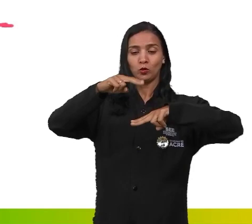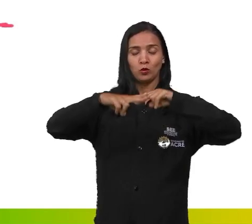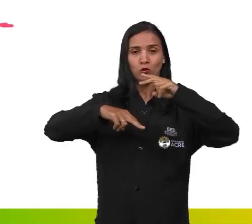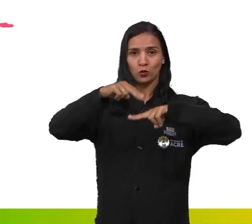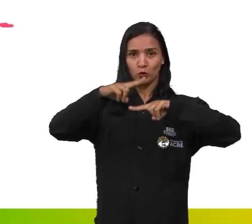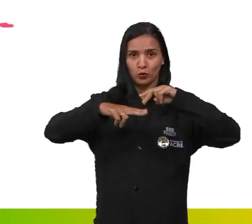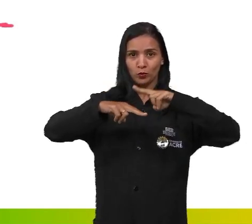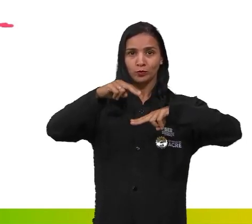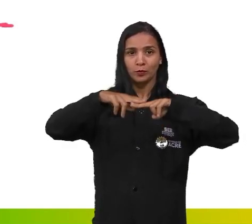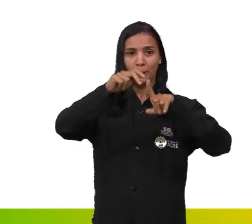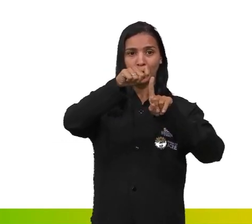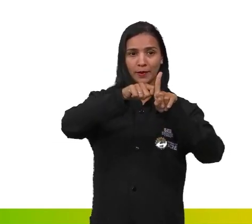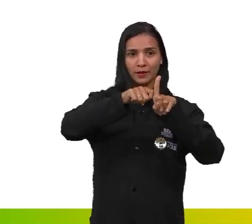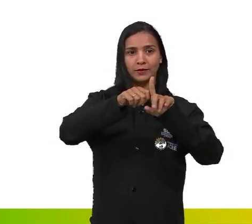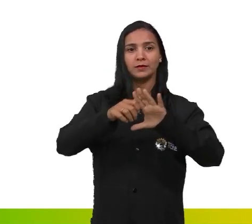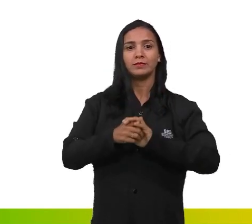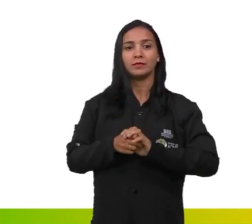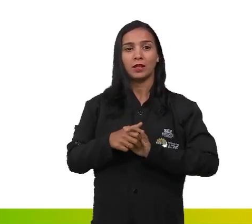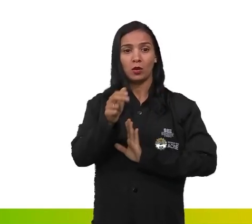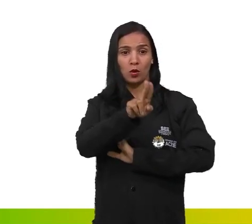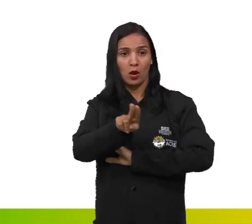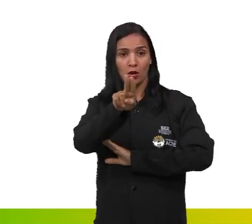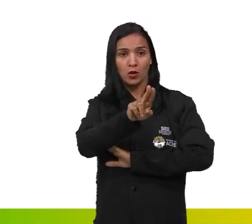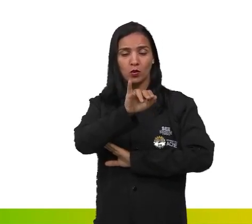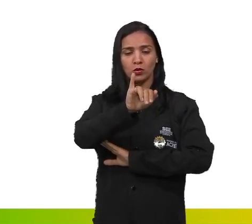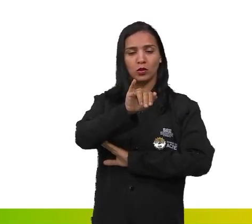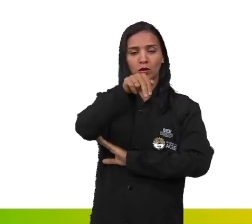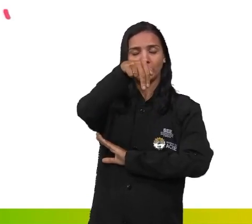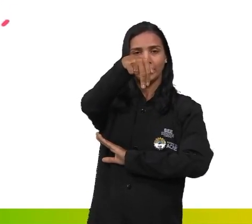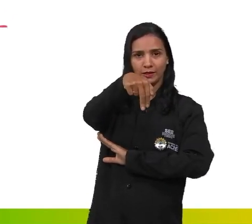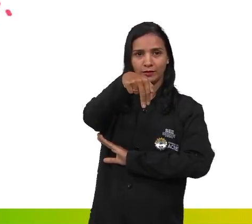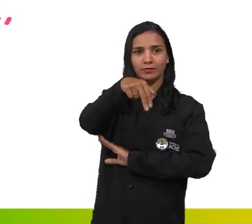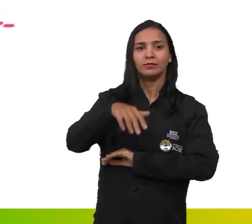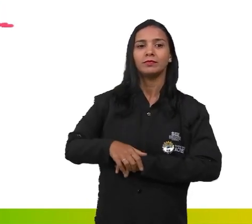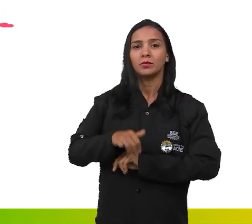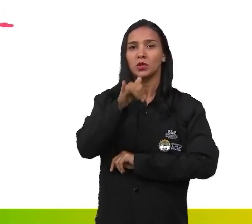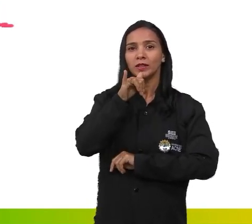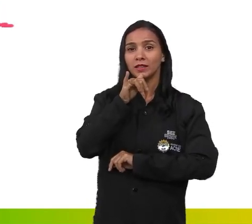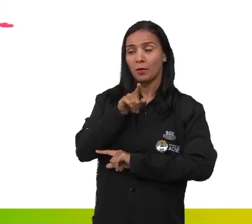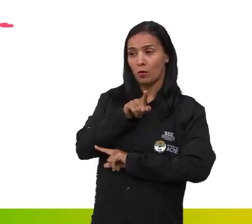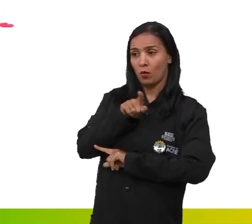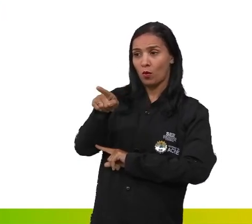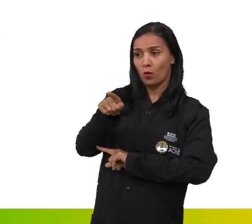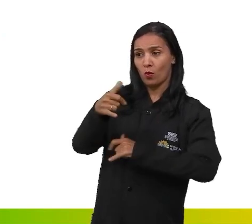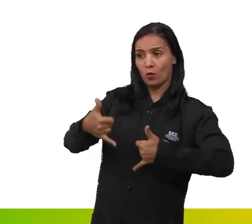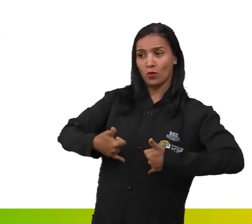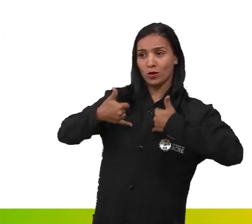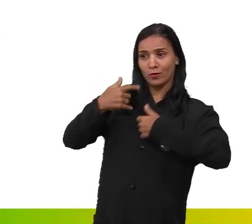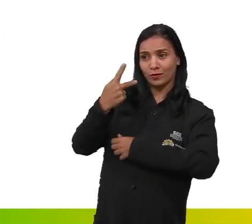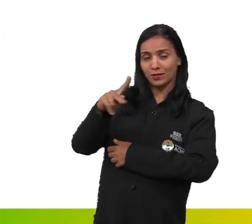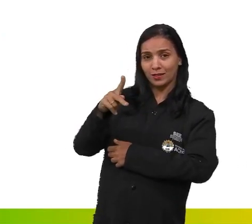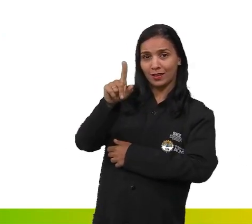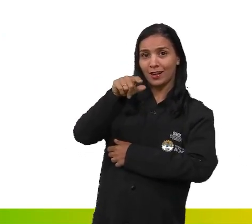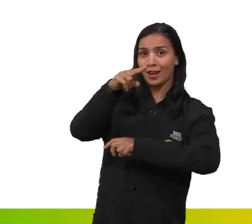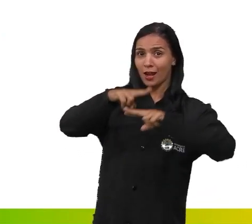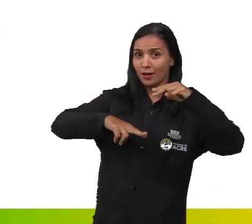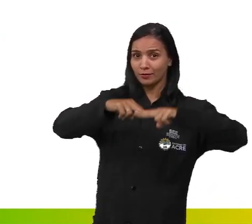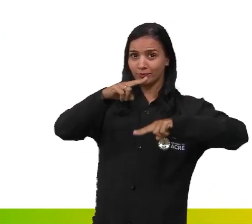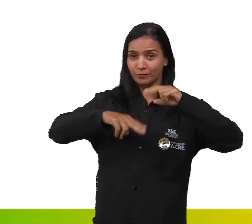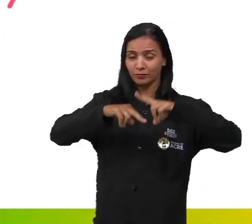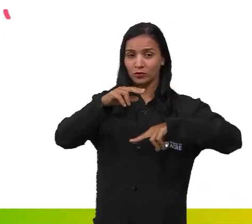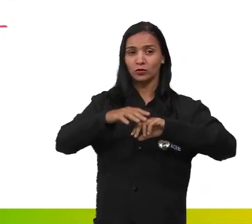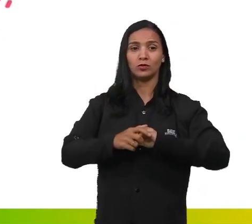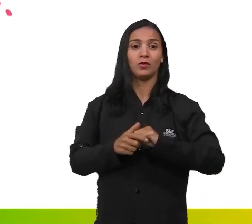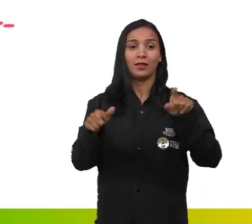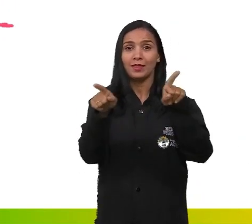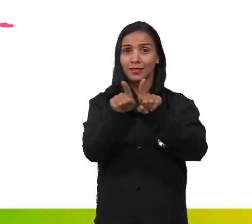junho. His birthday is in June. O aniversário dele é em junho. E nós temos também as estações